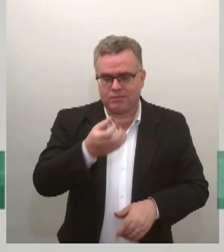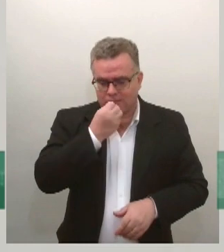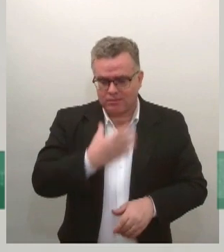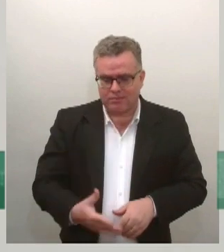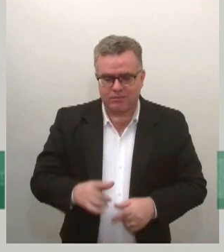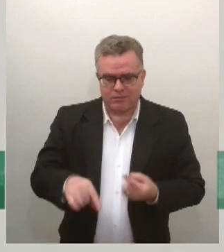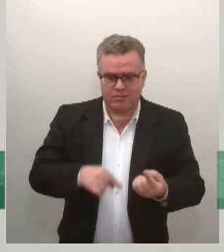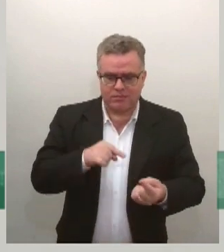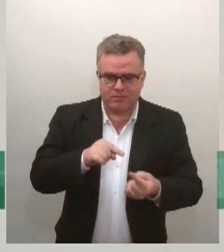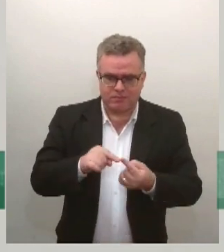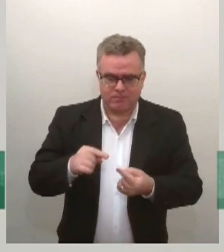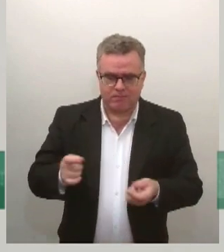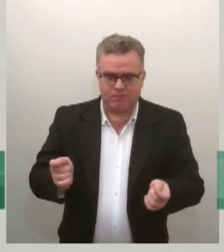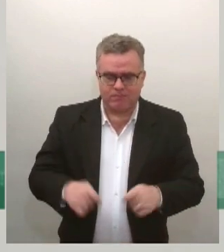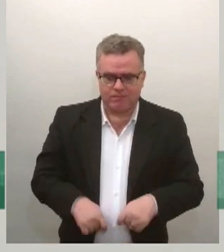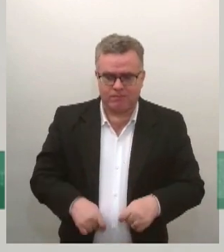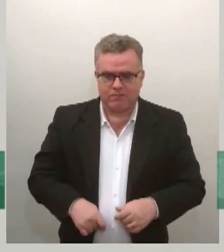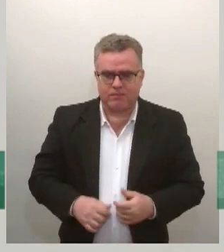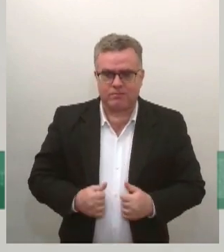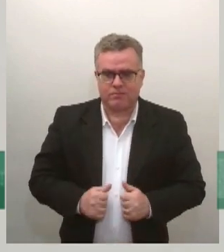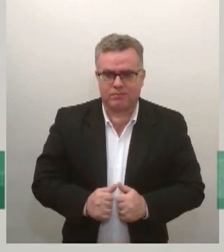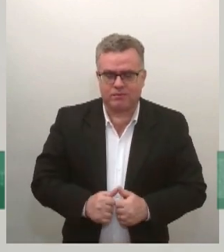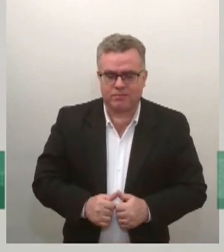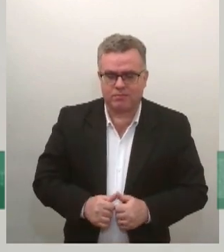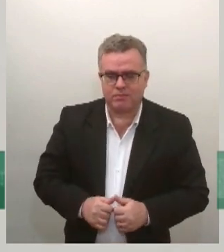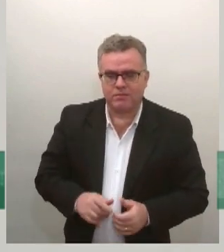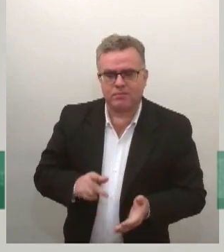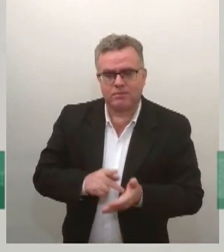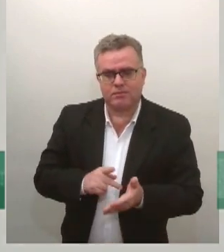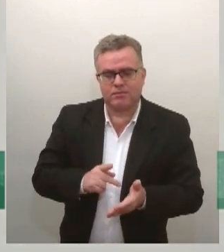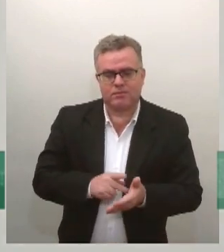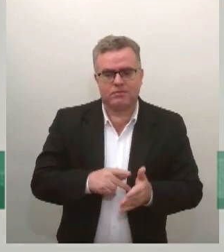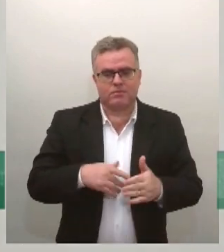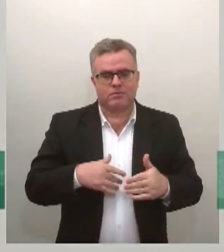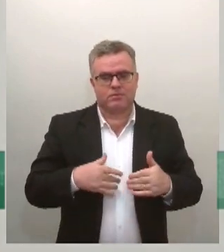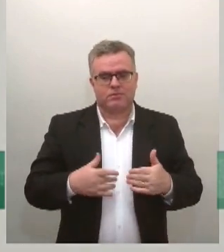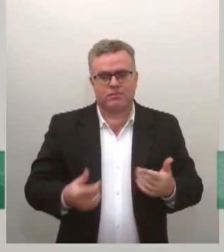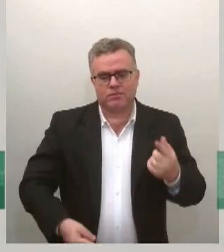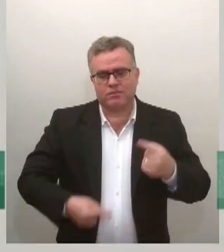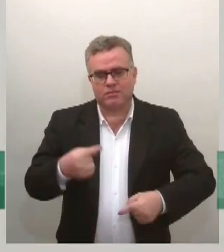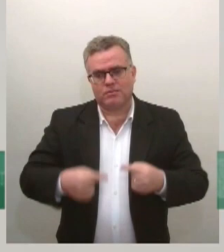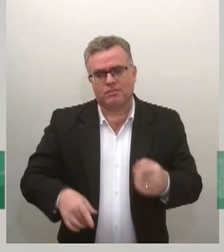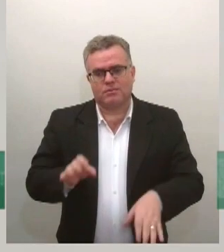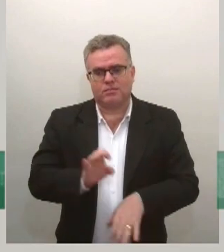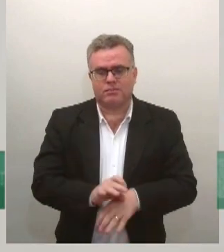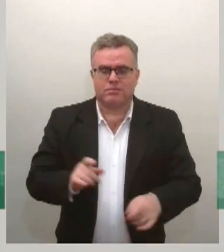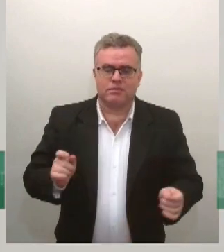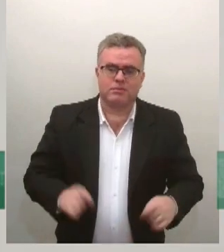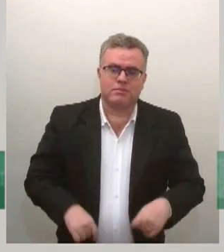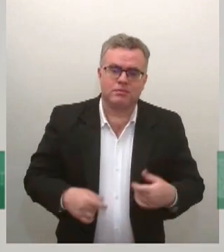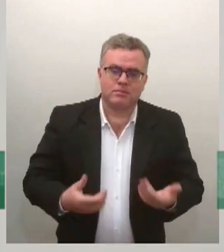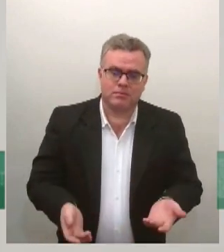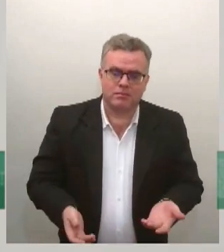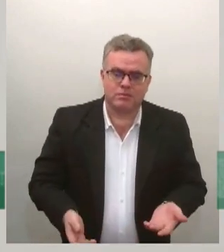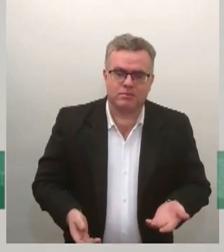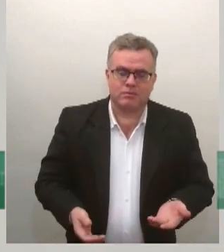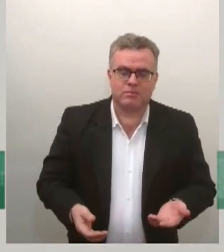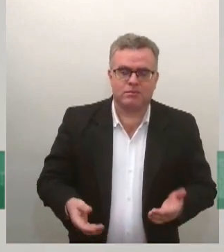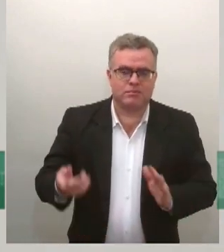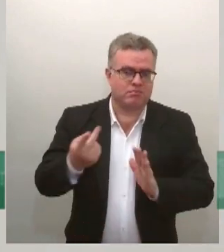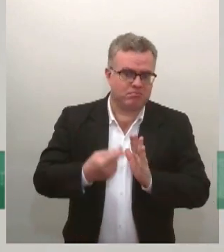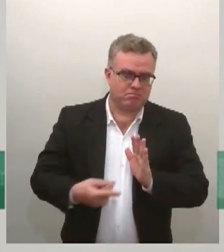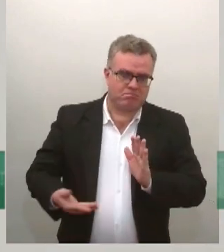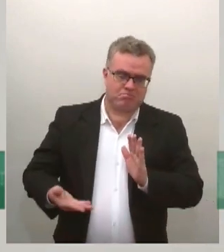pelo Plano Estadual de Cultura, que é a execução das nossas políticas públicas estaduais. Existem muitos projetos, né, a Amorosa